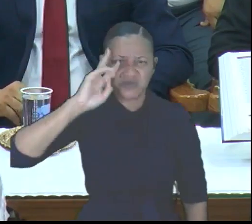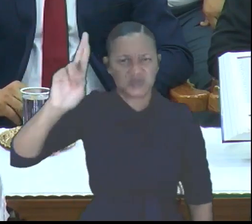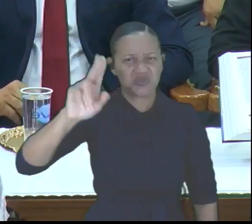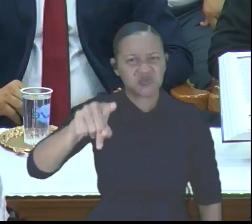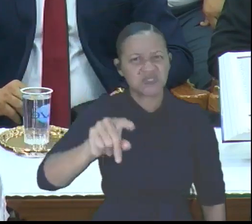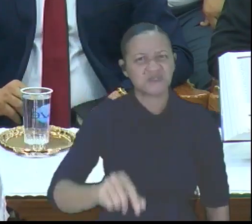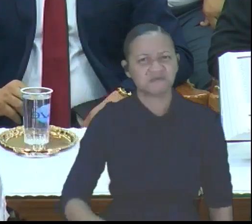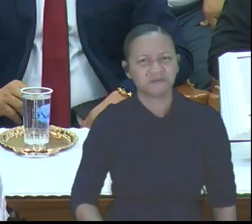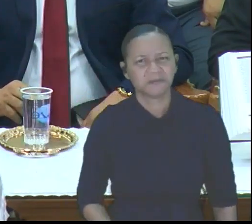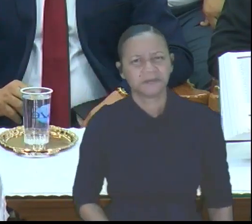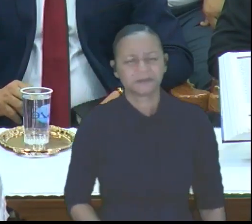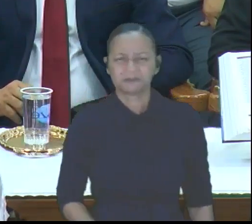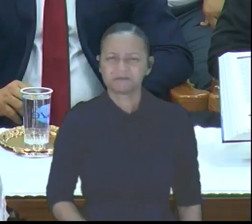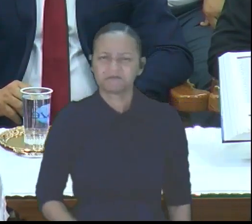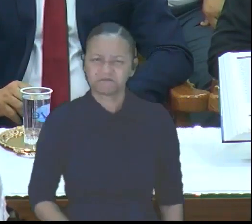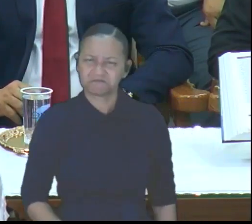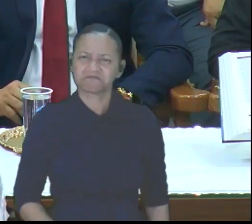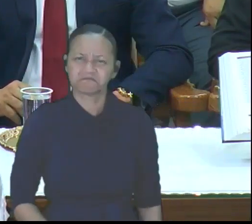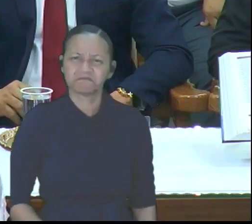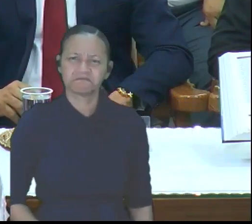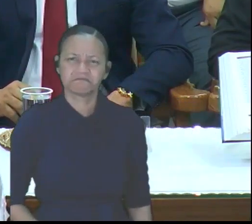Senhor.